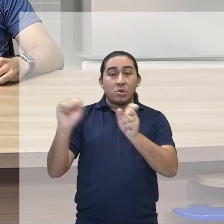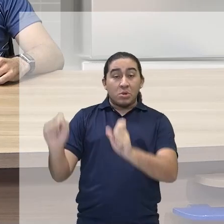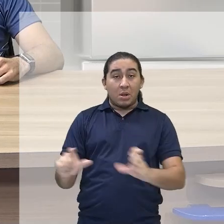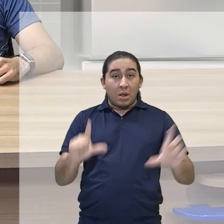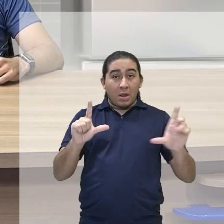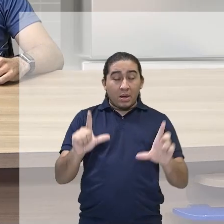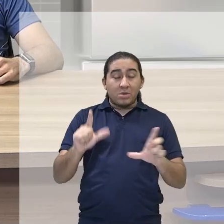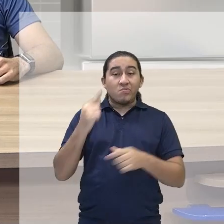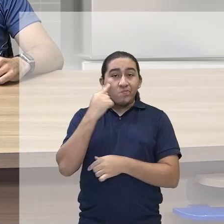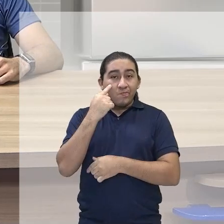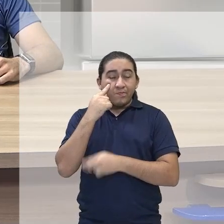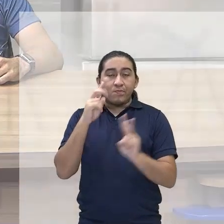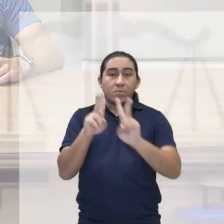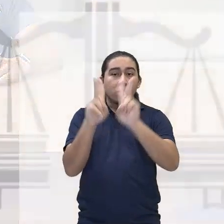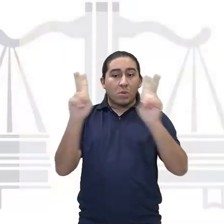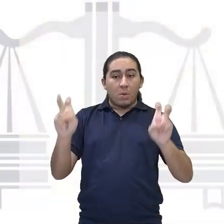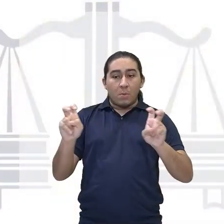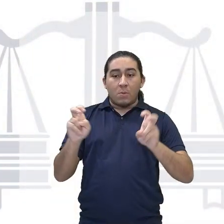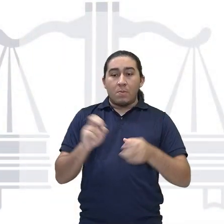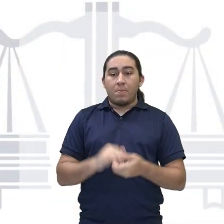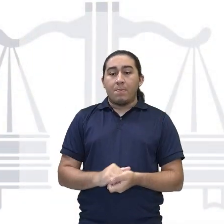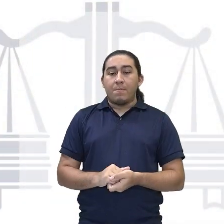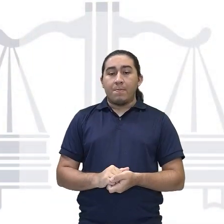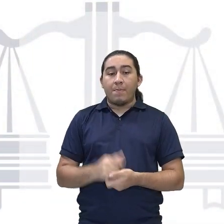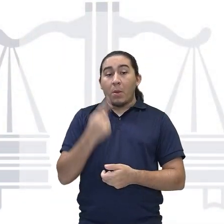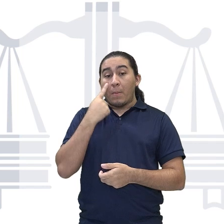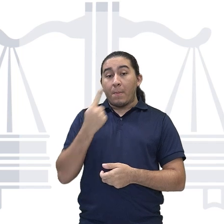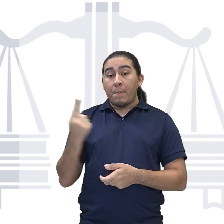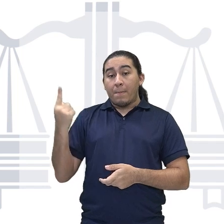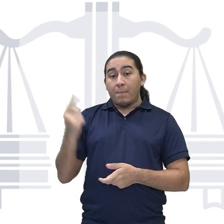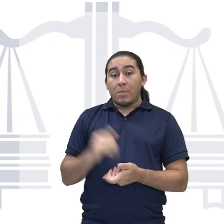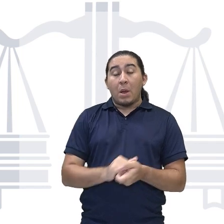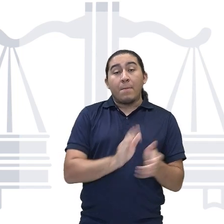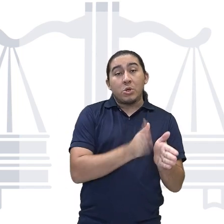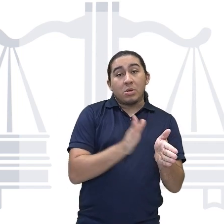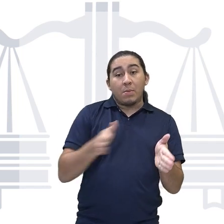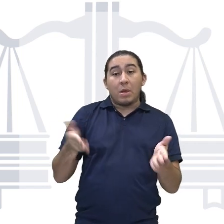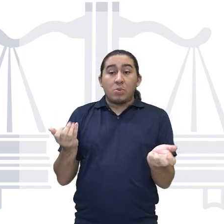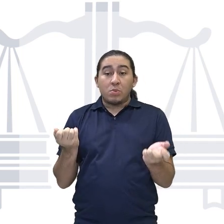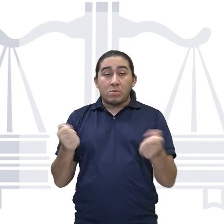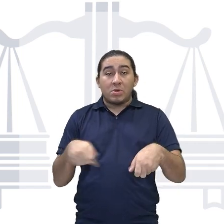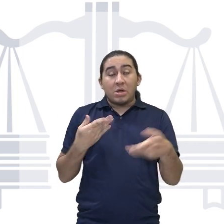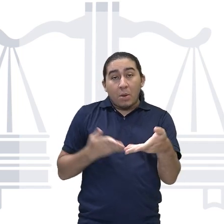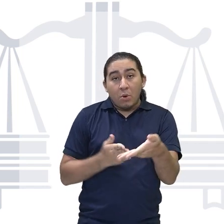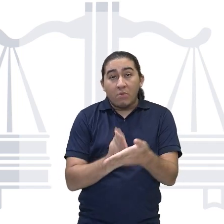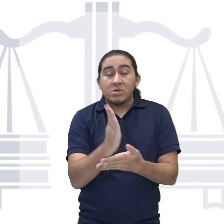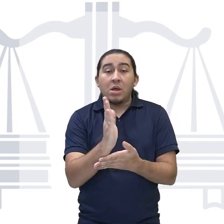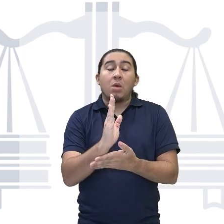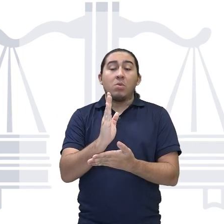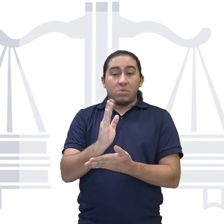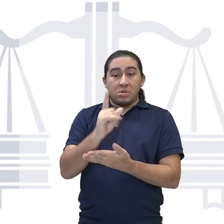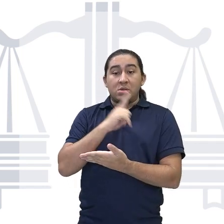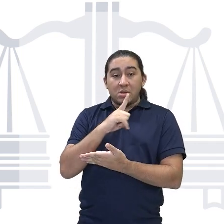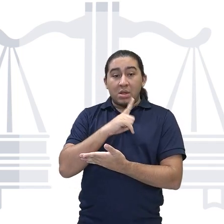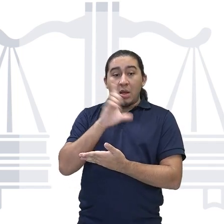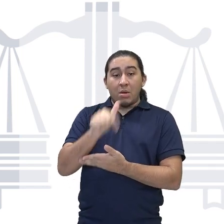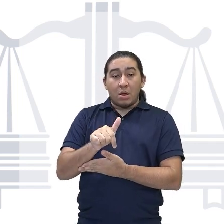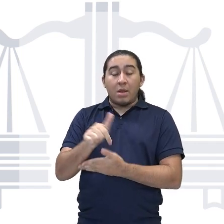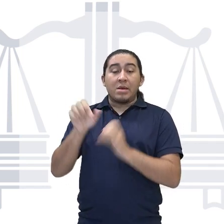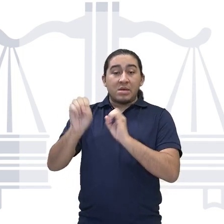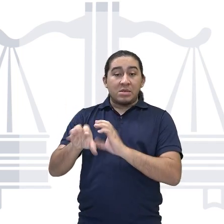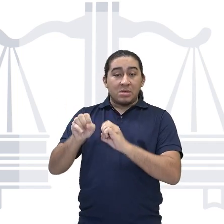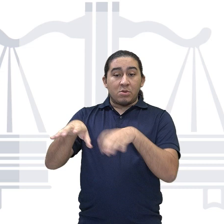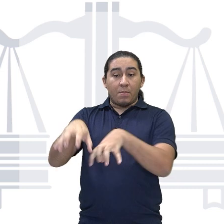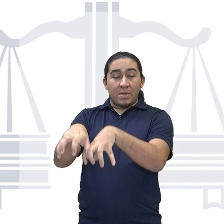mostrar aqui que o tema hoje são os procedimentos de validação de turmas do ensino presencial com mediação